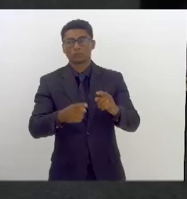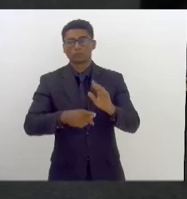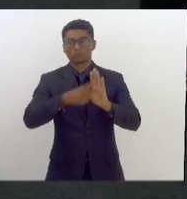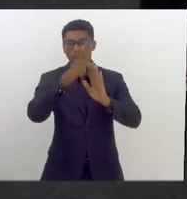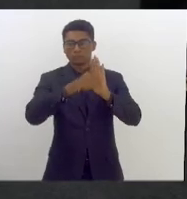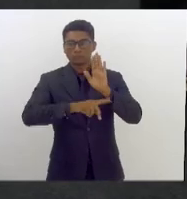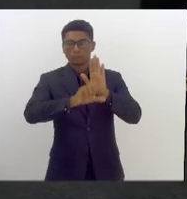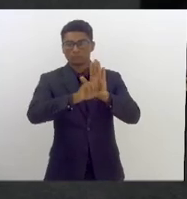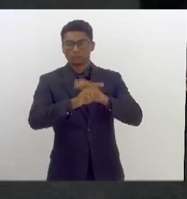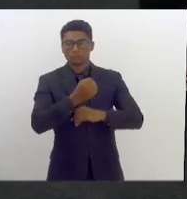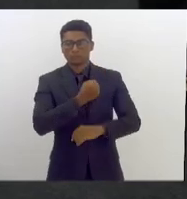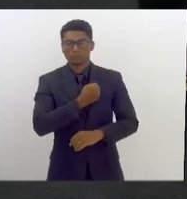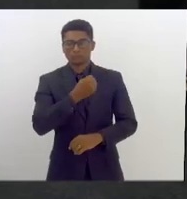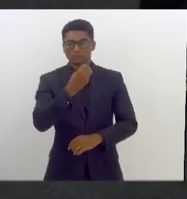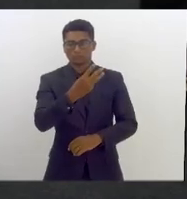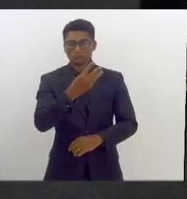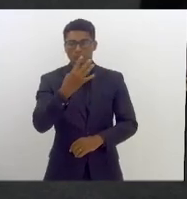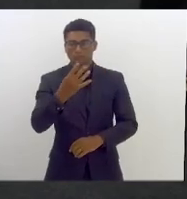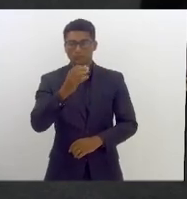lei